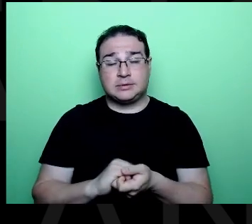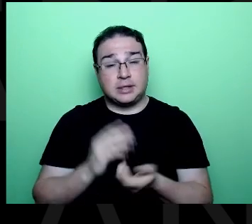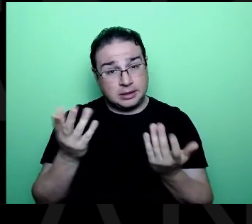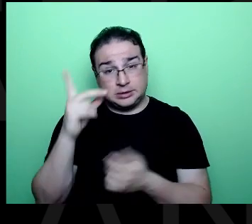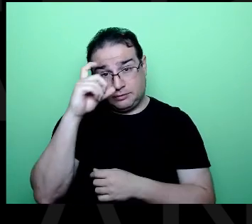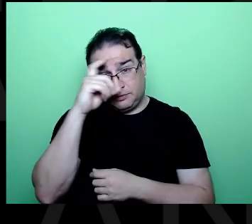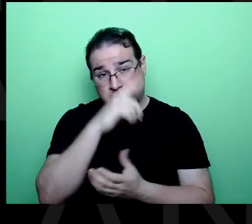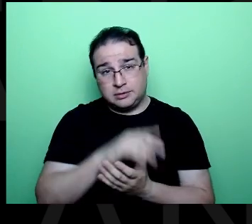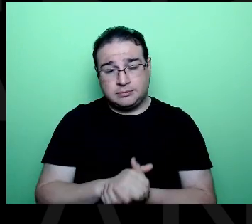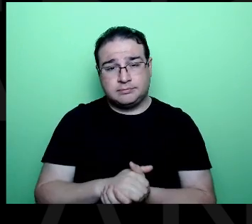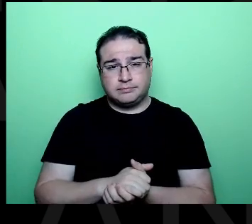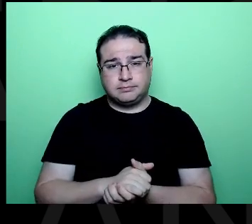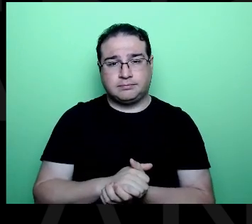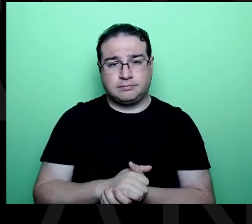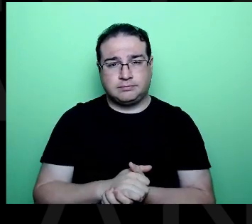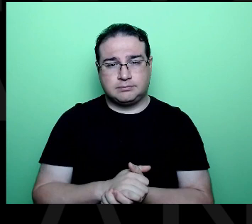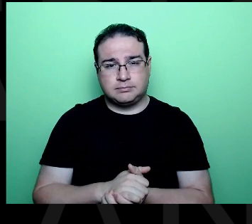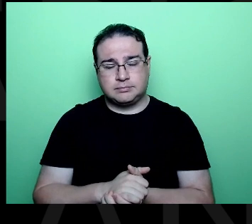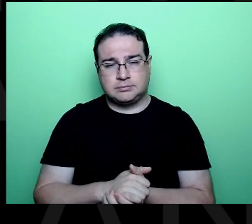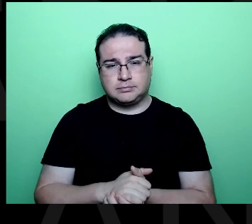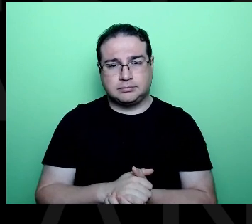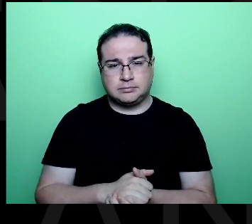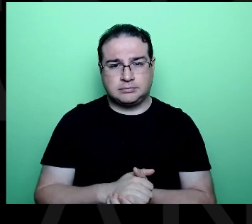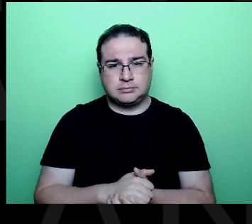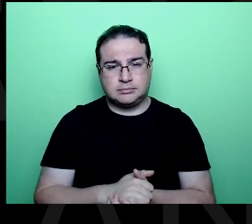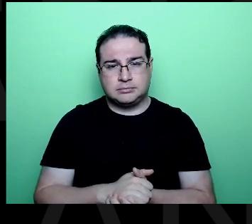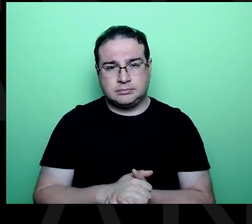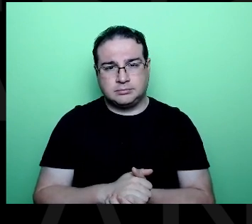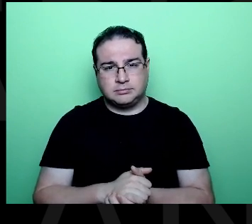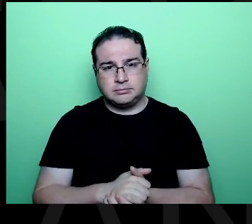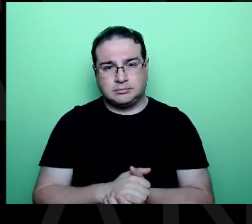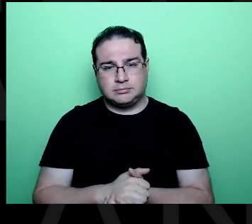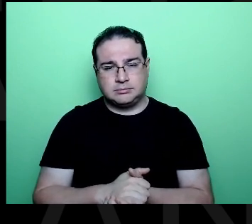difícil e não é com